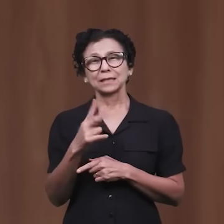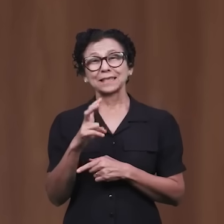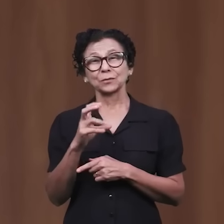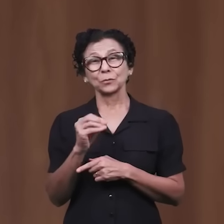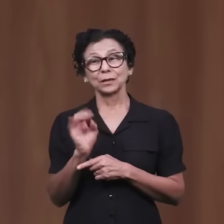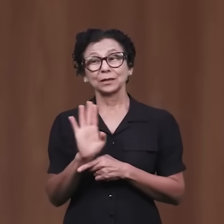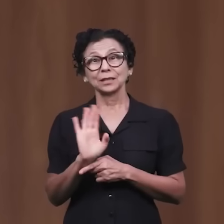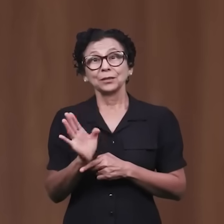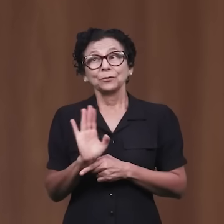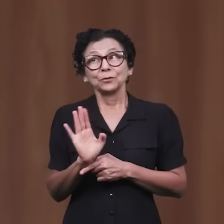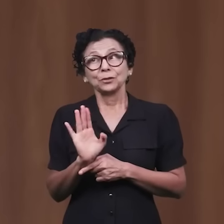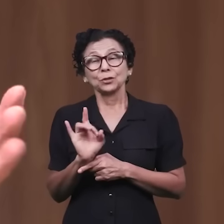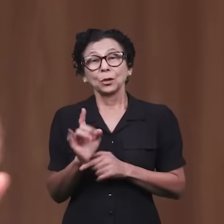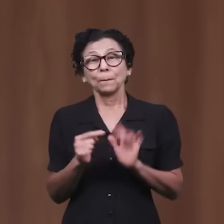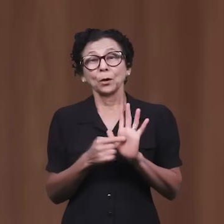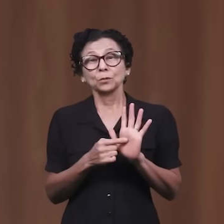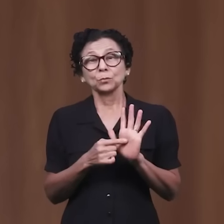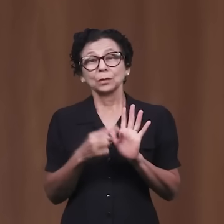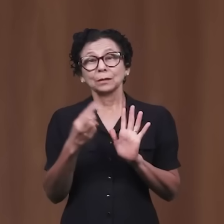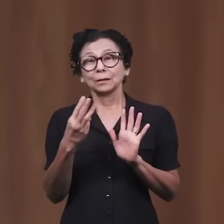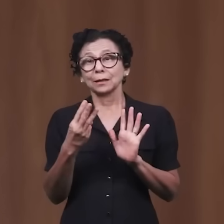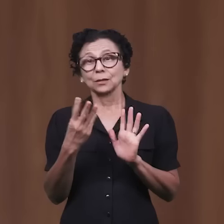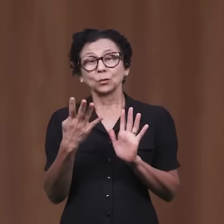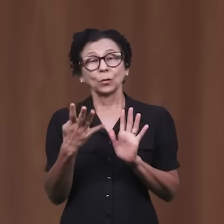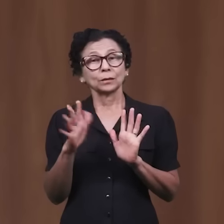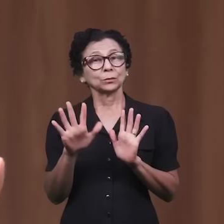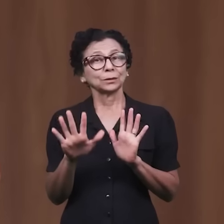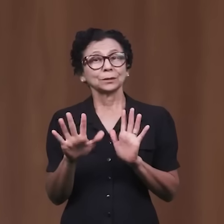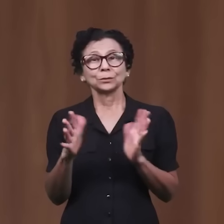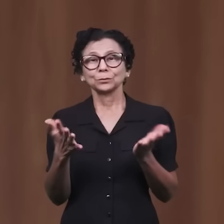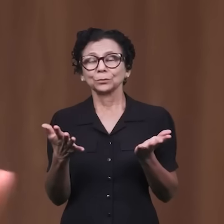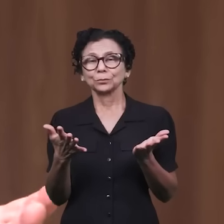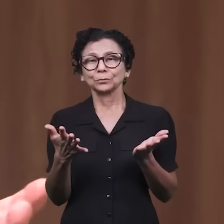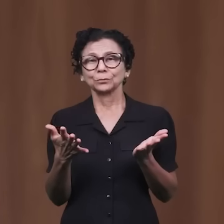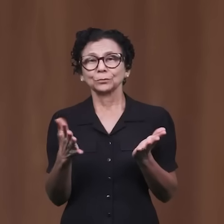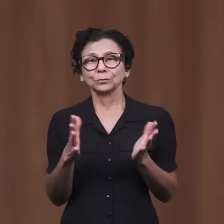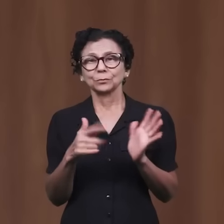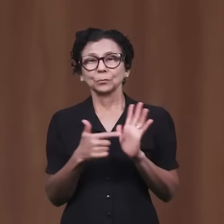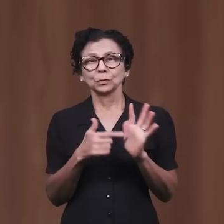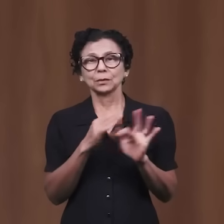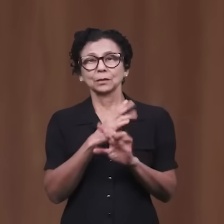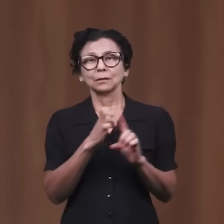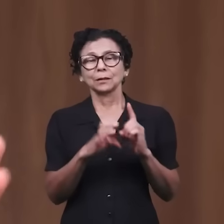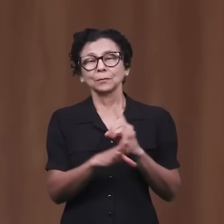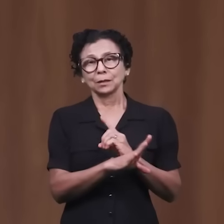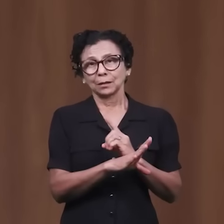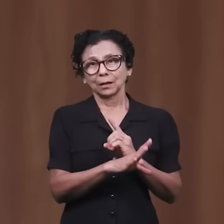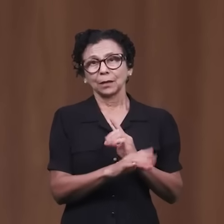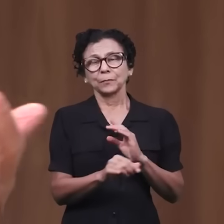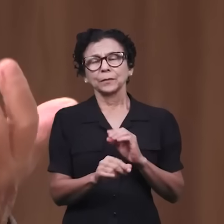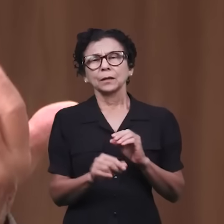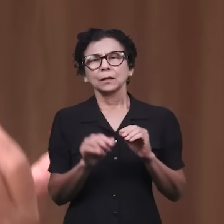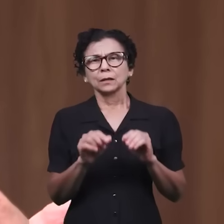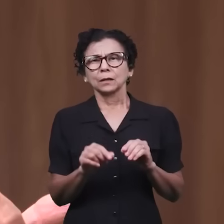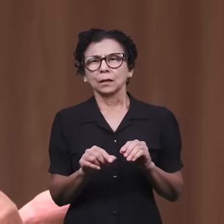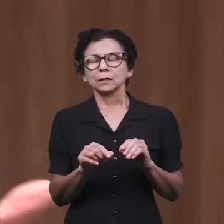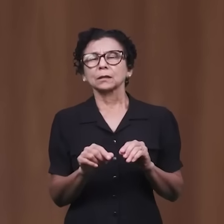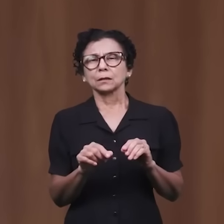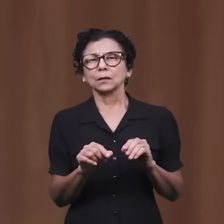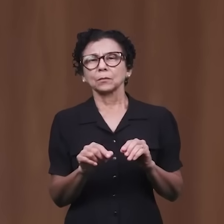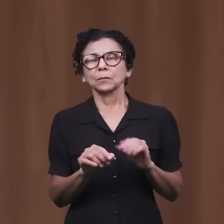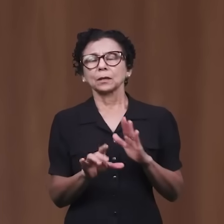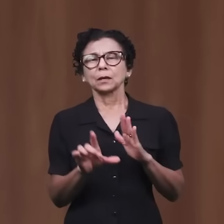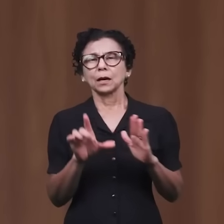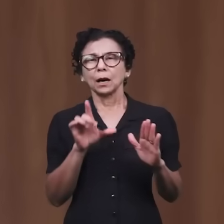750 vídeos. E nós só podemos apresentar 3, 4, 5 no máximo na escola bíblica, e na outra parte da escola bíblica, que é um pouco mais cedo,